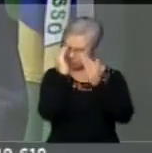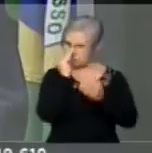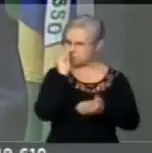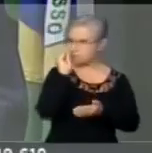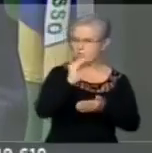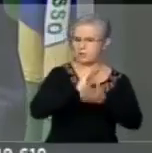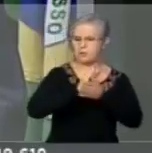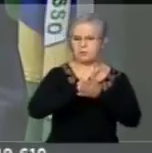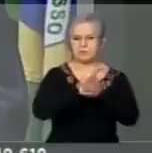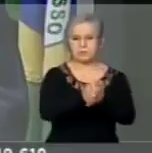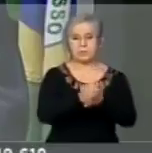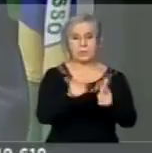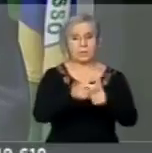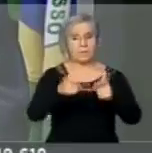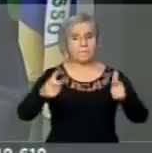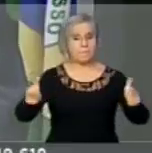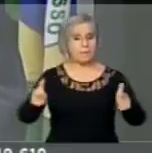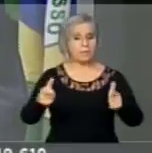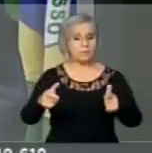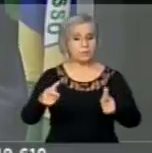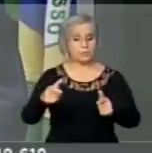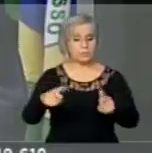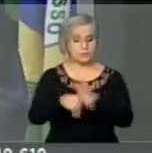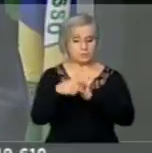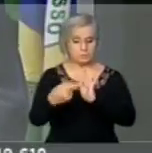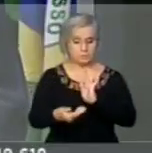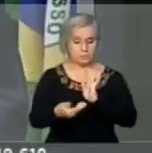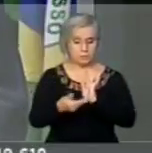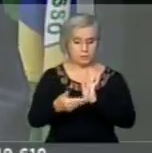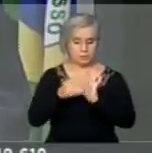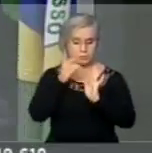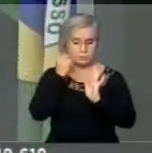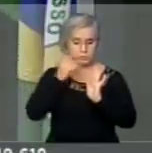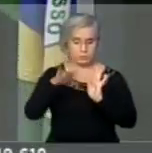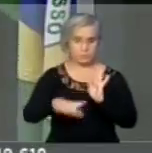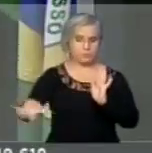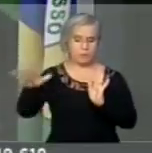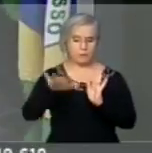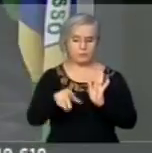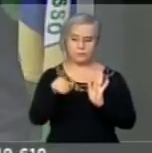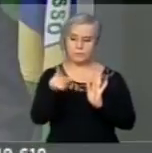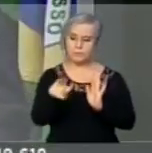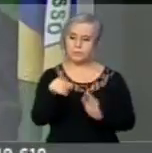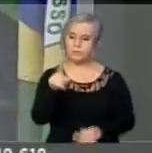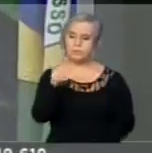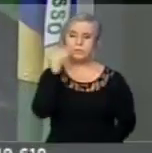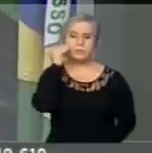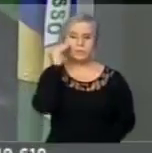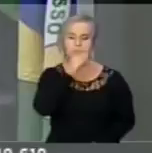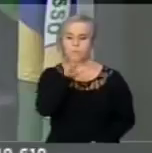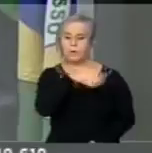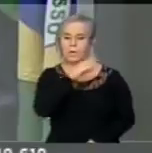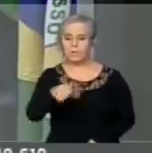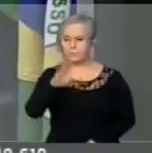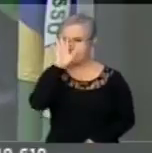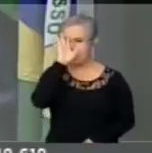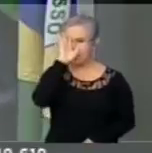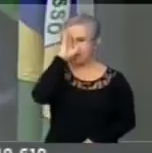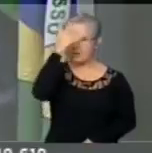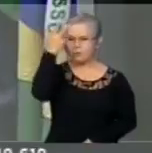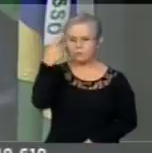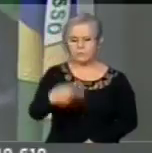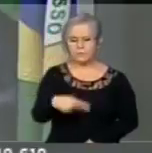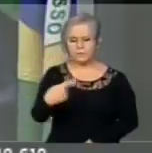vontade da maioria absoluta desse poder. Ele tentou anular uma decisão que